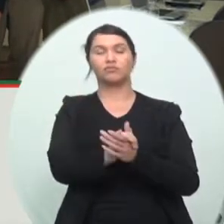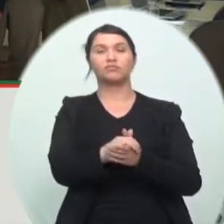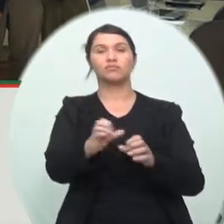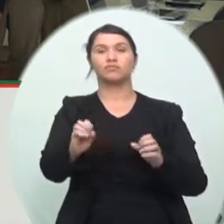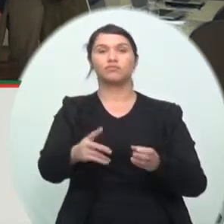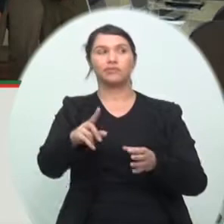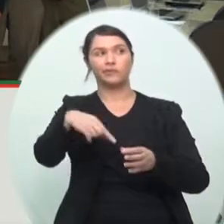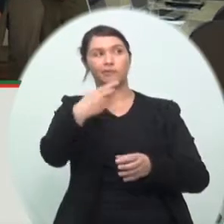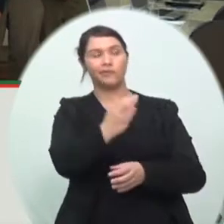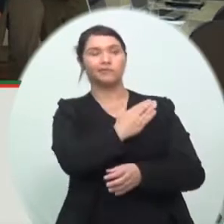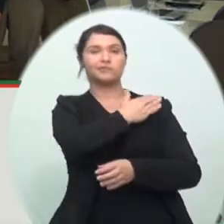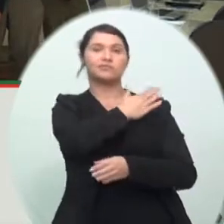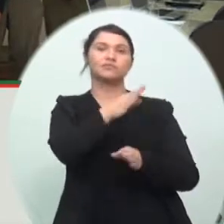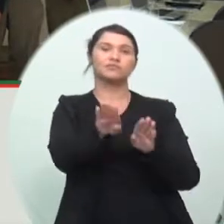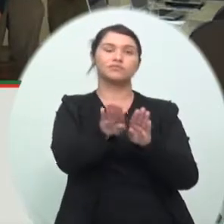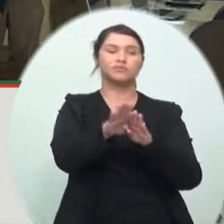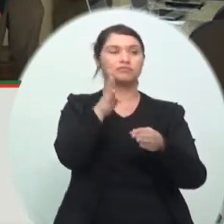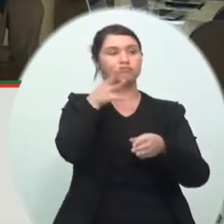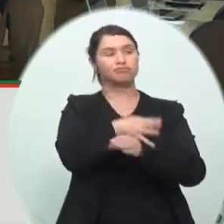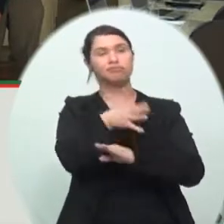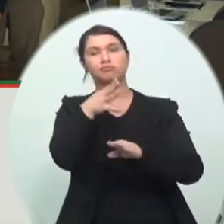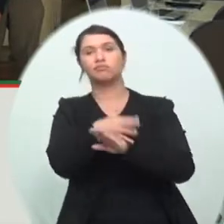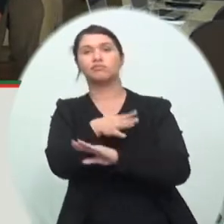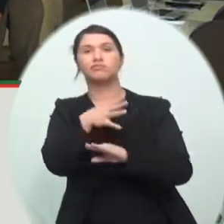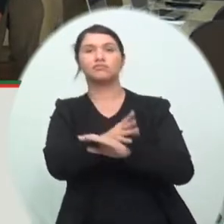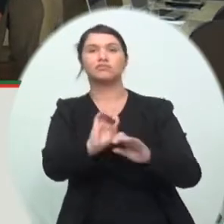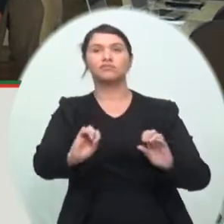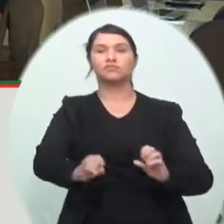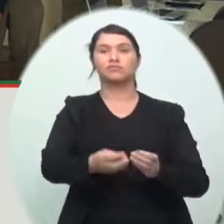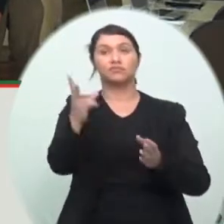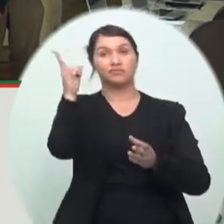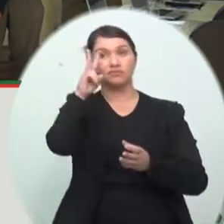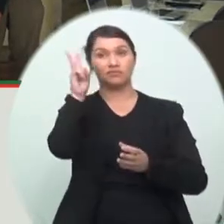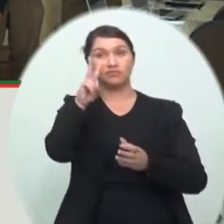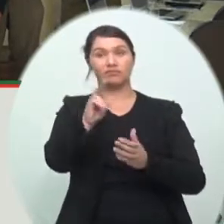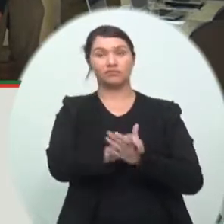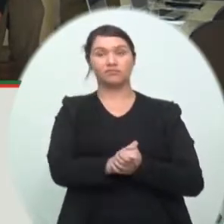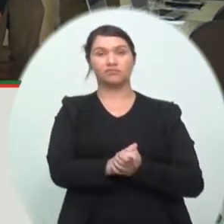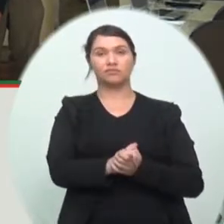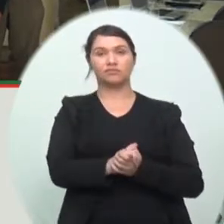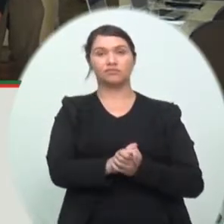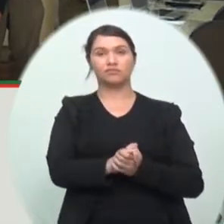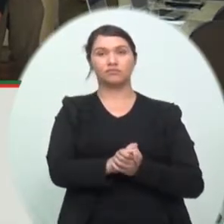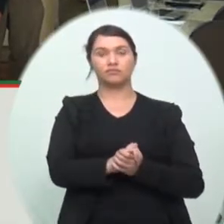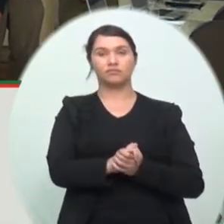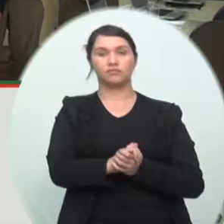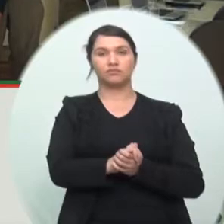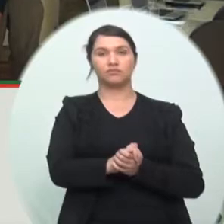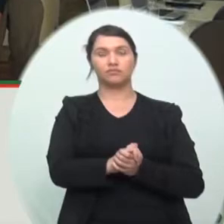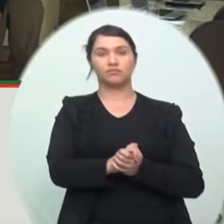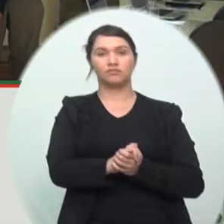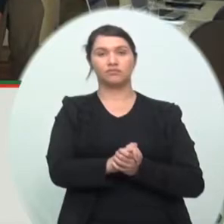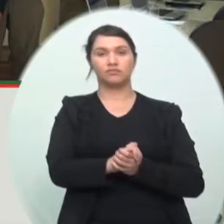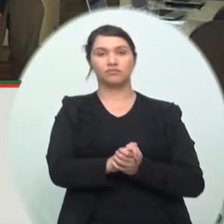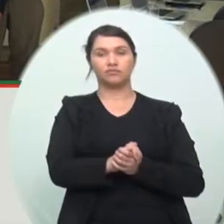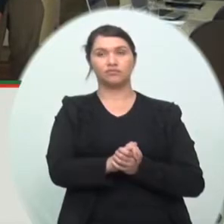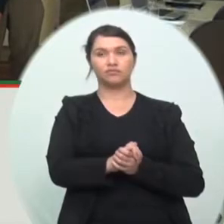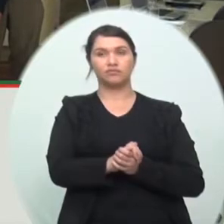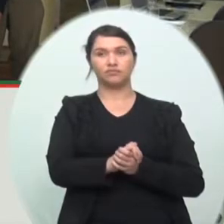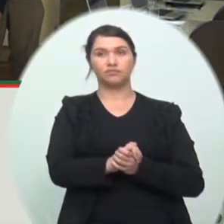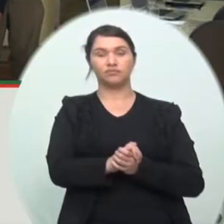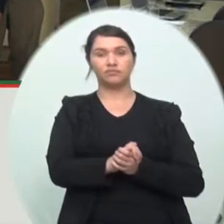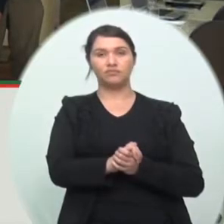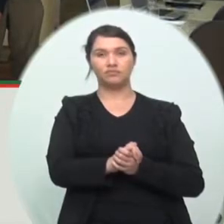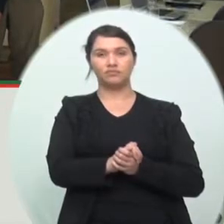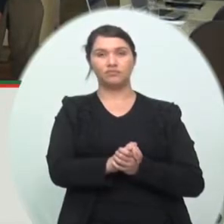antigos também estavam participando, o tenente Miranda, e eu lembro que o Dimitri, no passo inicial, era o responsável por esse setor aqui do Pio